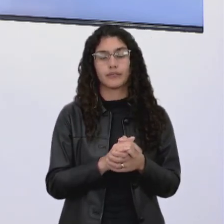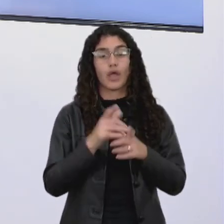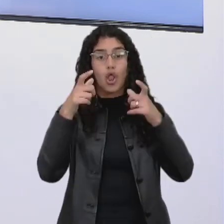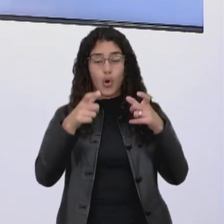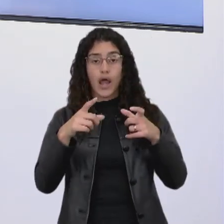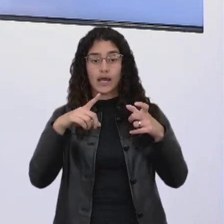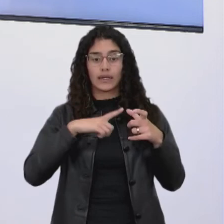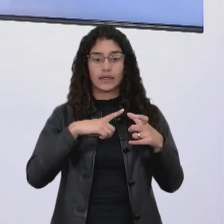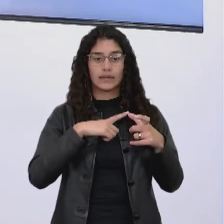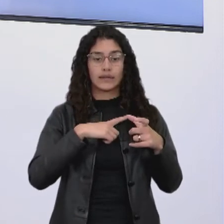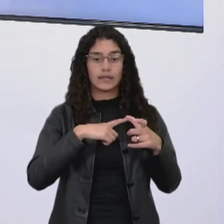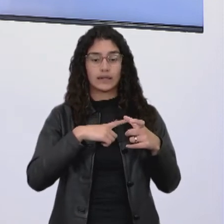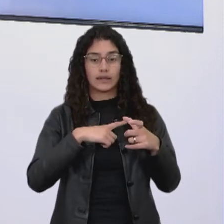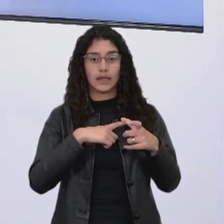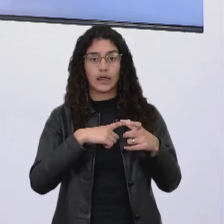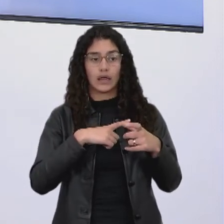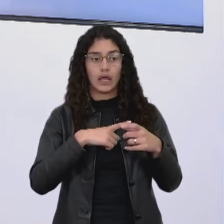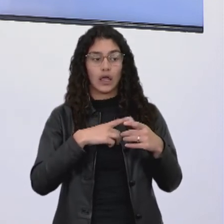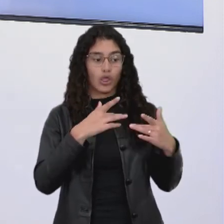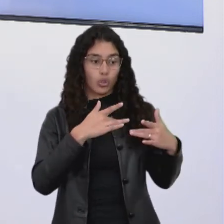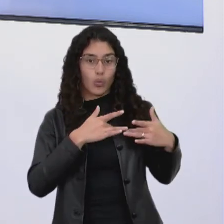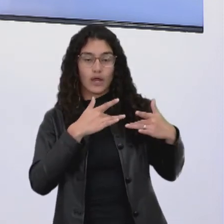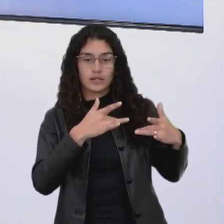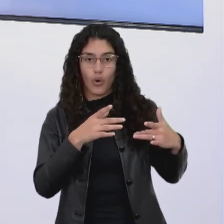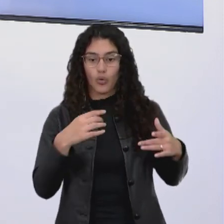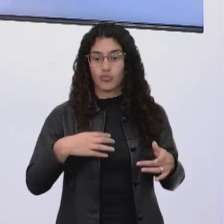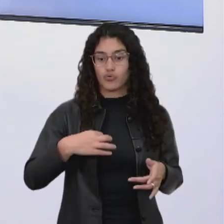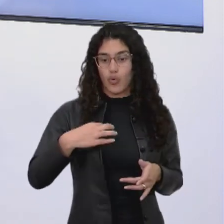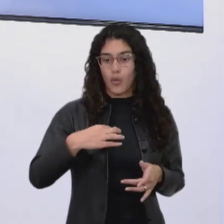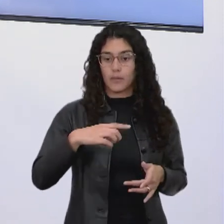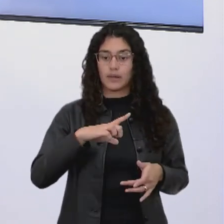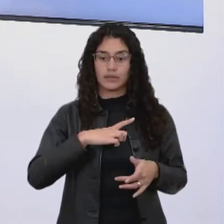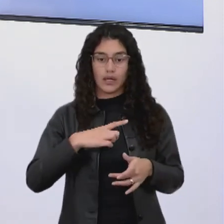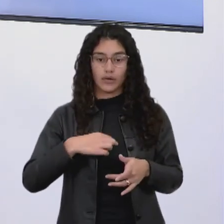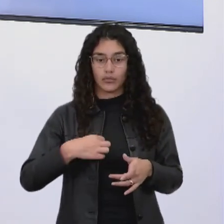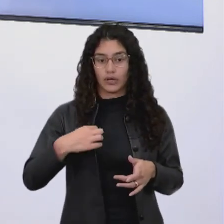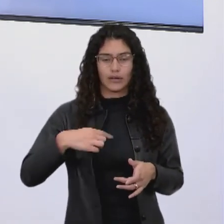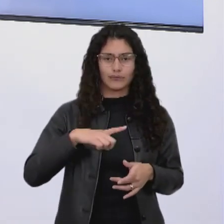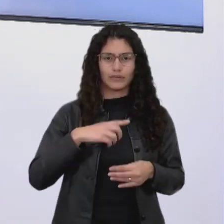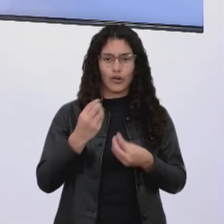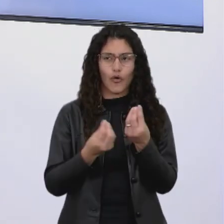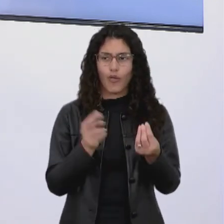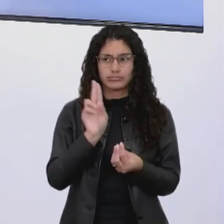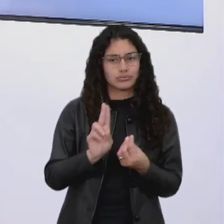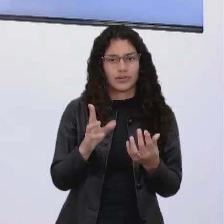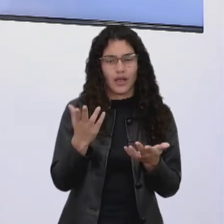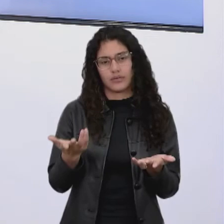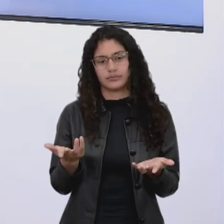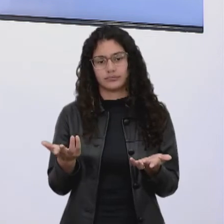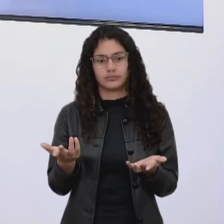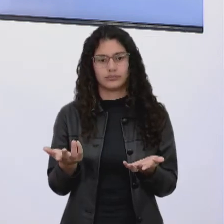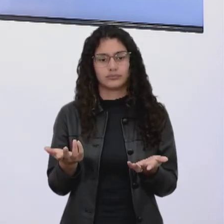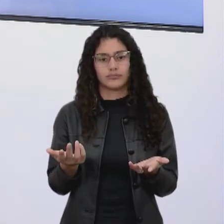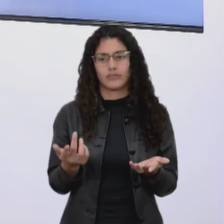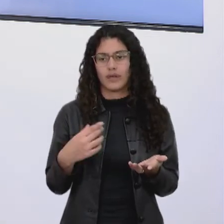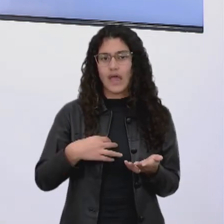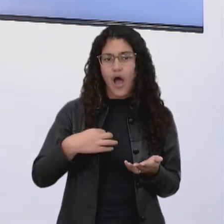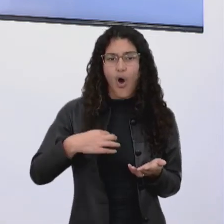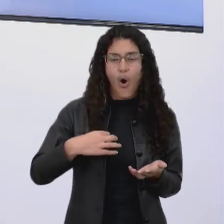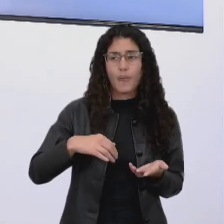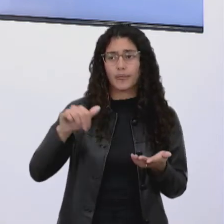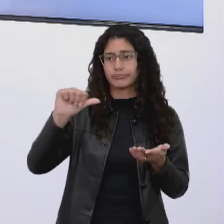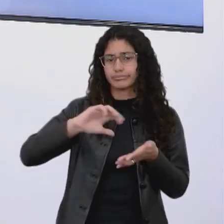lugares que existem doação de roupa, e aí você vê que tem gente doando roupas que não dá mais para ser utilizada, que a roupa tá,